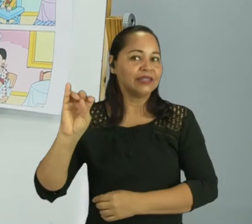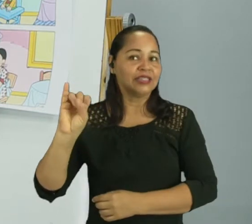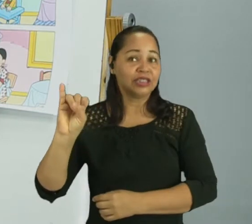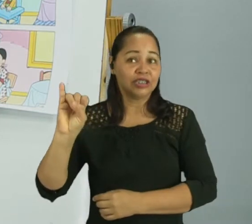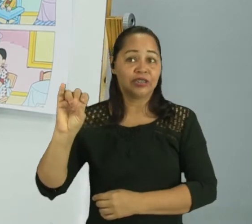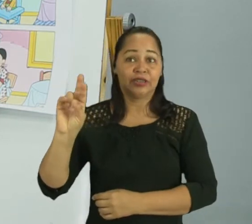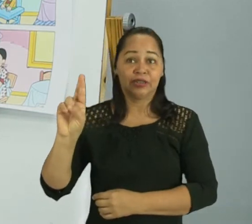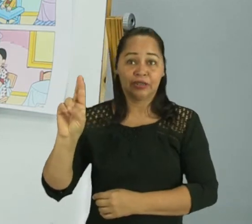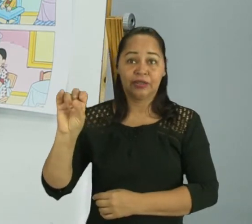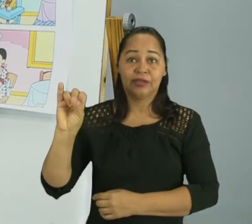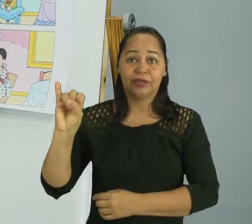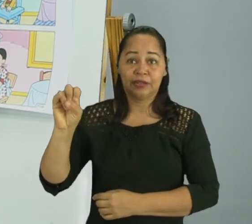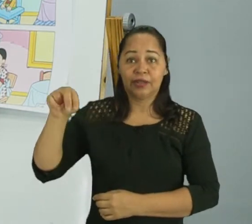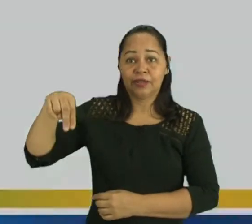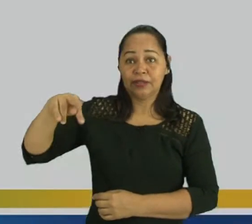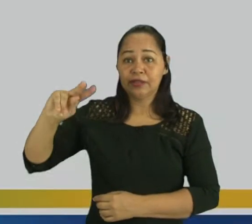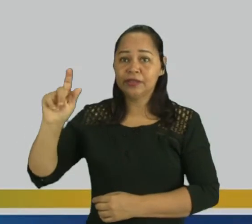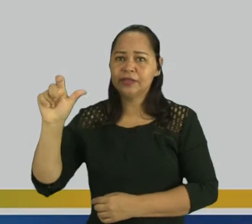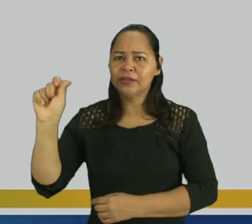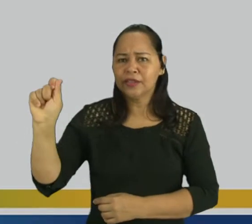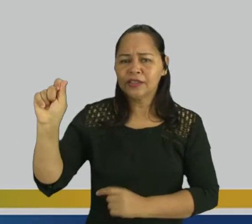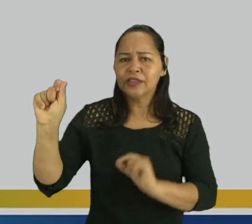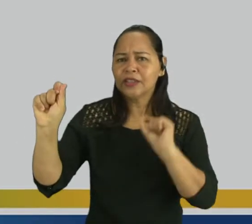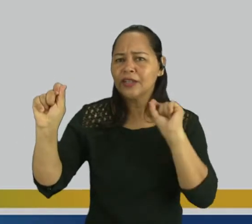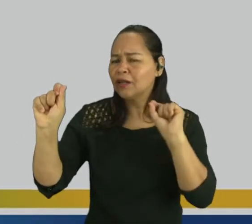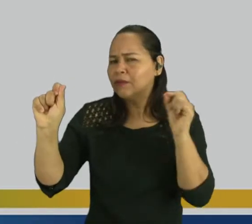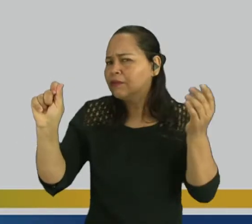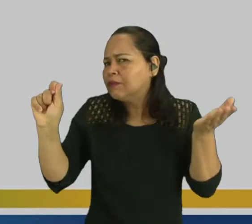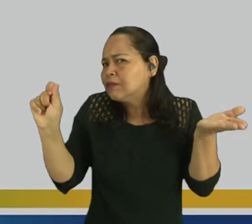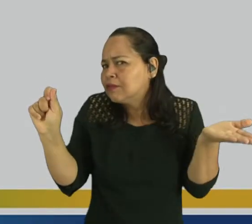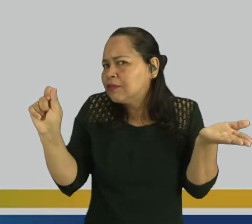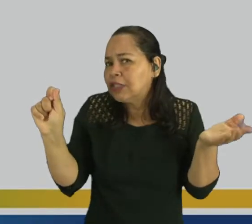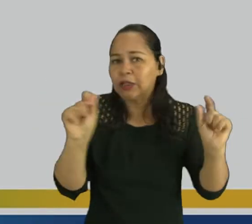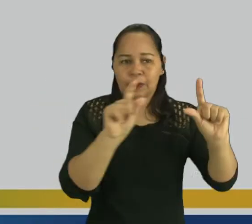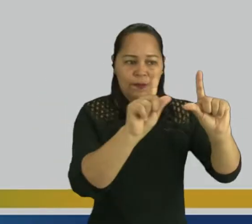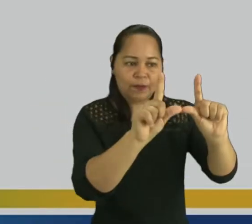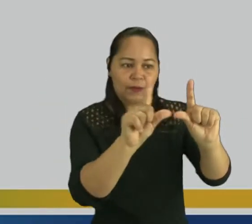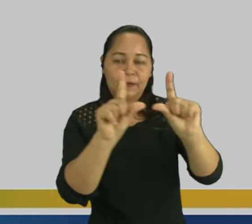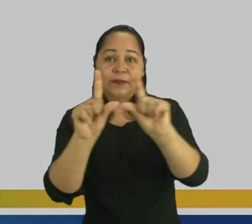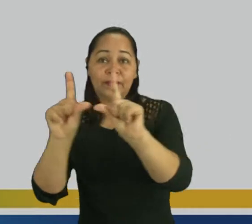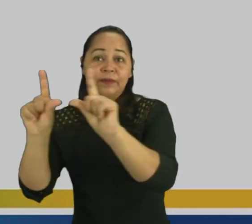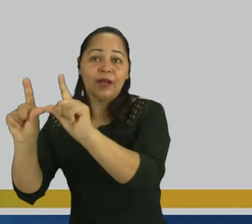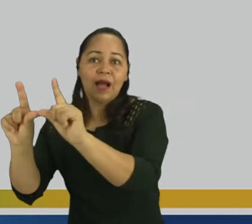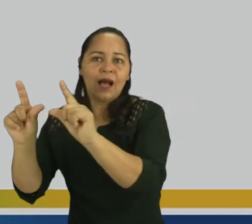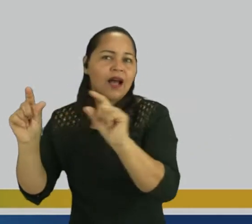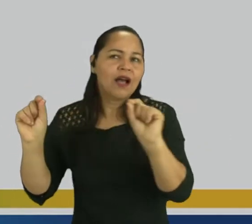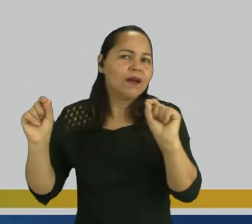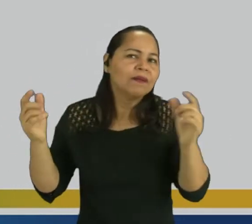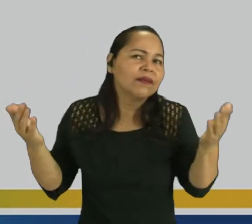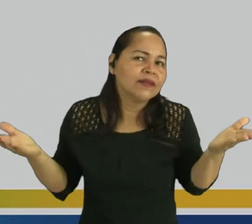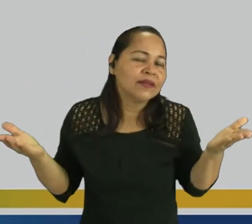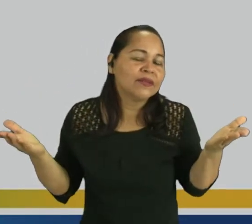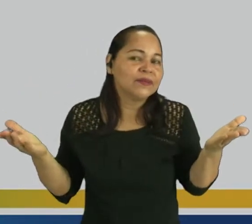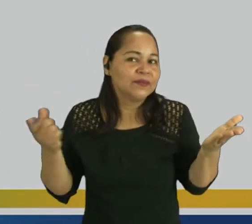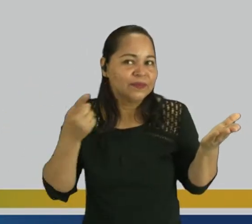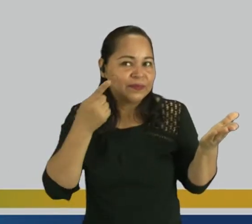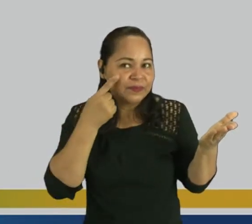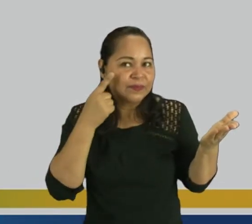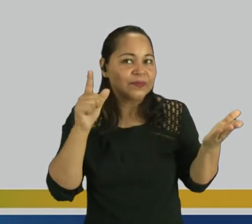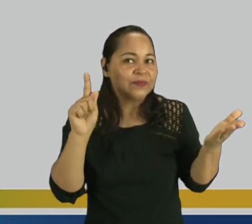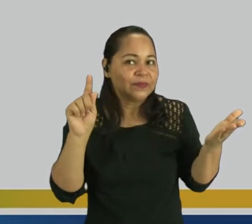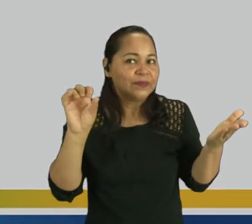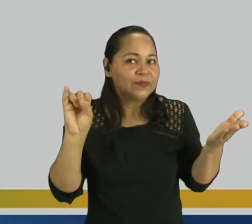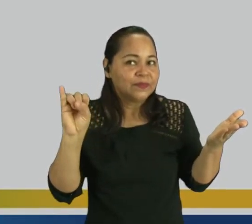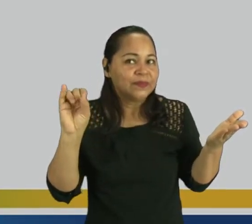Tirinhas. Estão vendo aqui, ó? Nós temos as nossas tirinhas, ok?